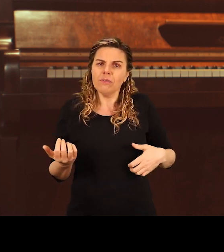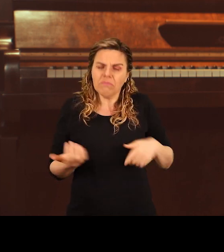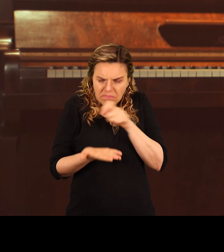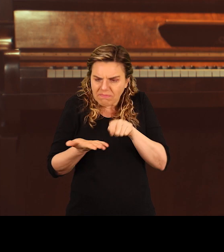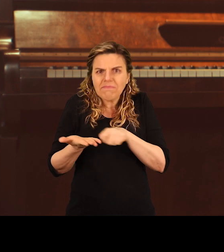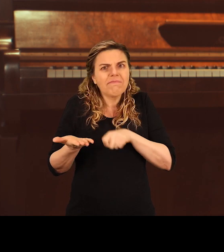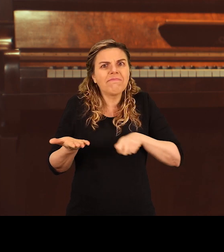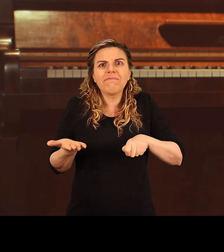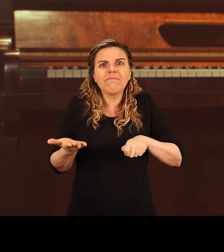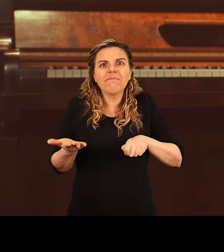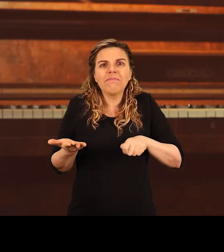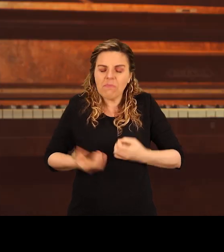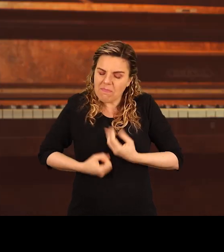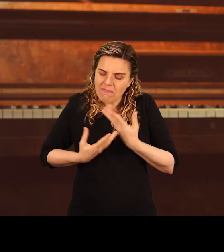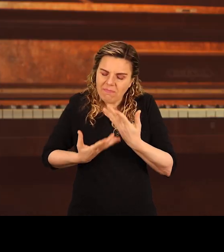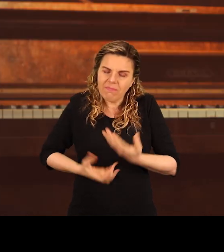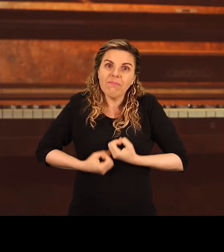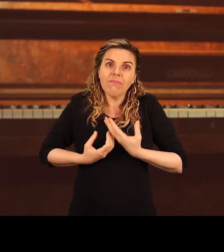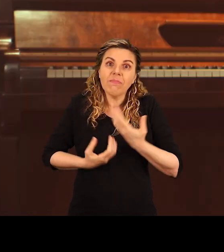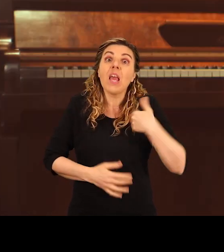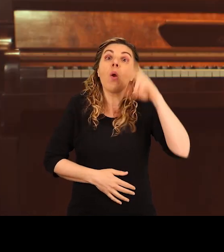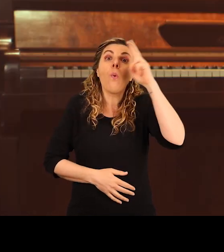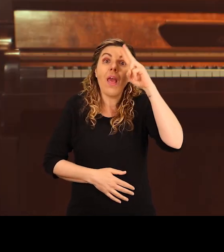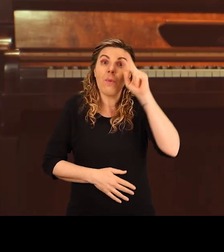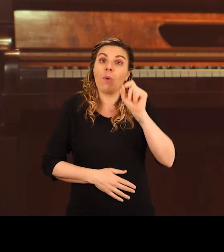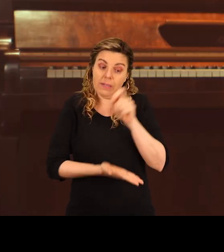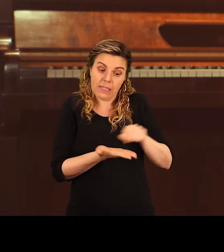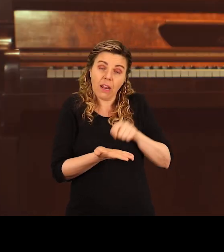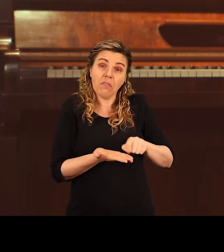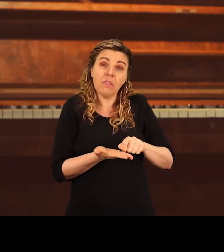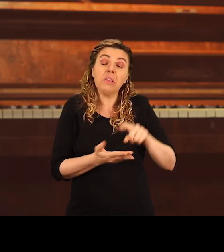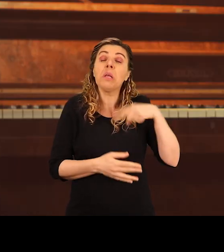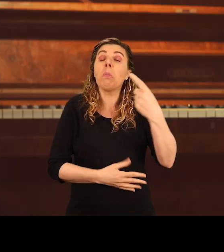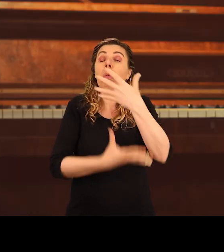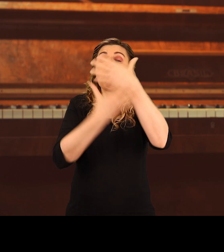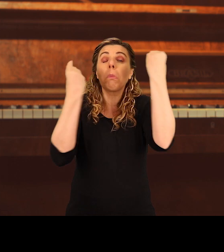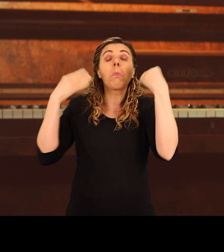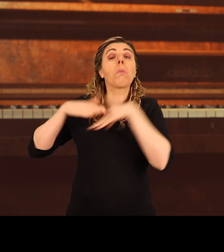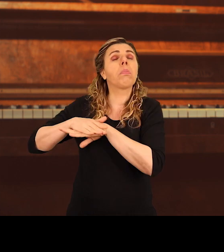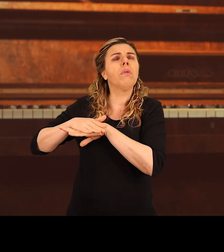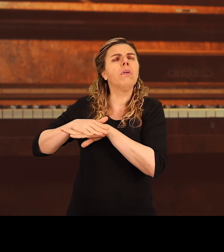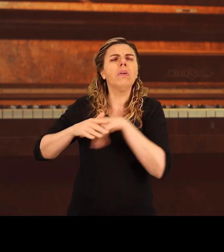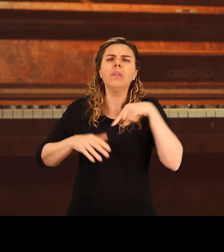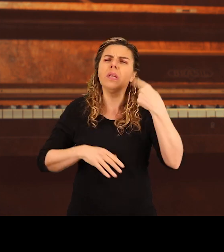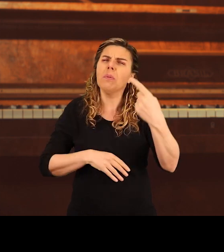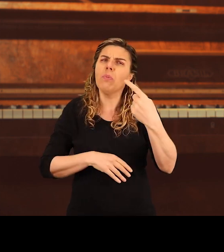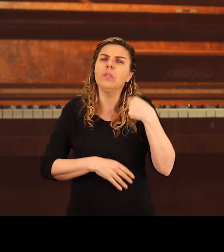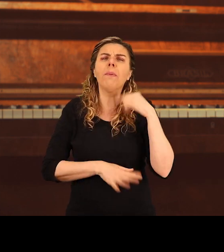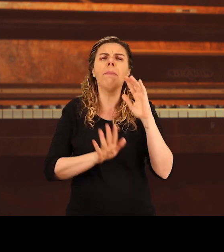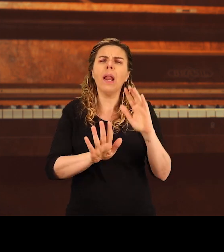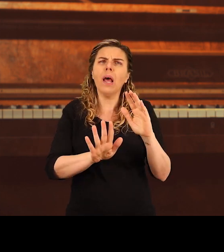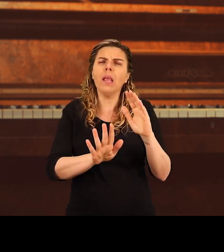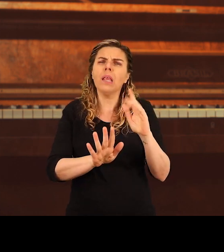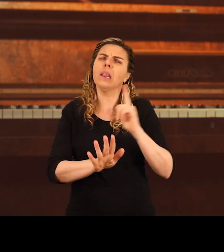E escrever... O estava vindo, assim, sabe? Aí eu lembro que eu escrevi. Aí eu esqueci que ela existia. Aí depois de um tempo eu falei, caramba, tem uma música que existe, que eu...